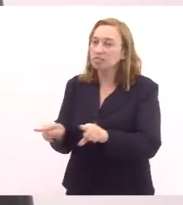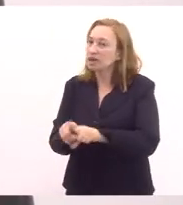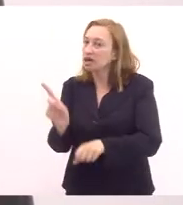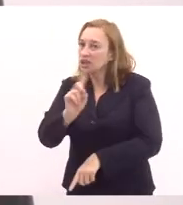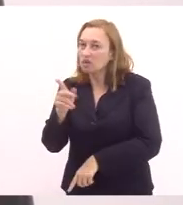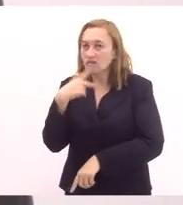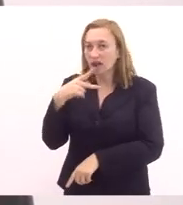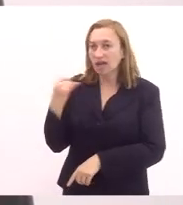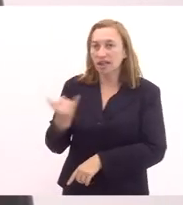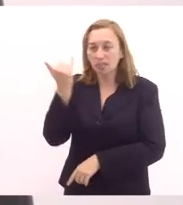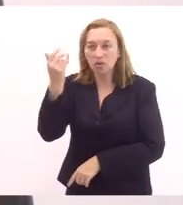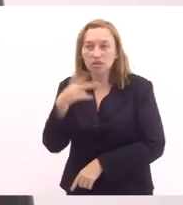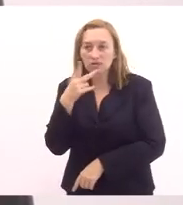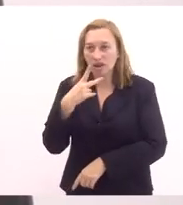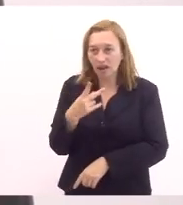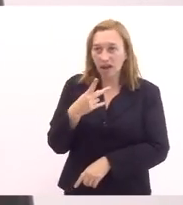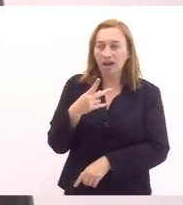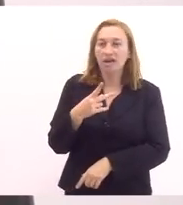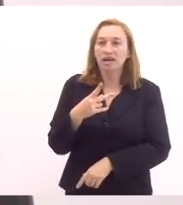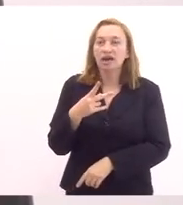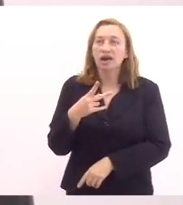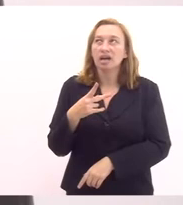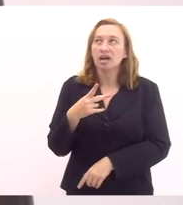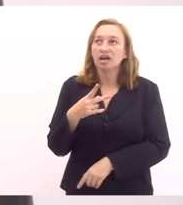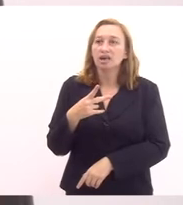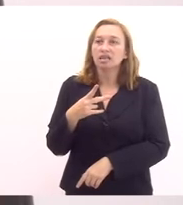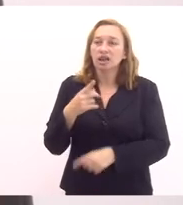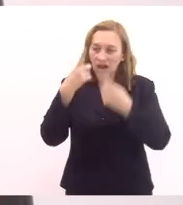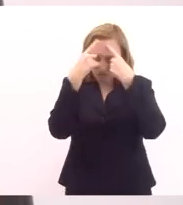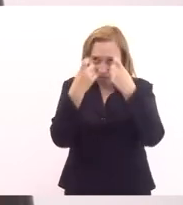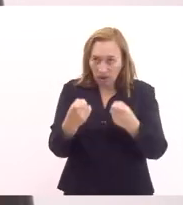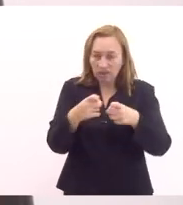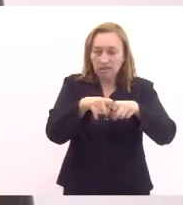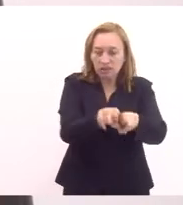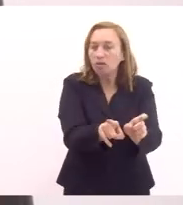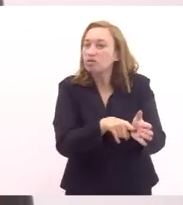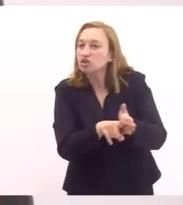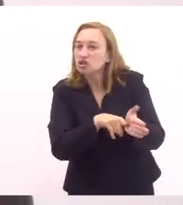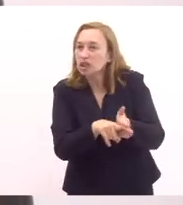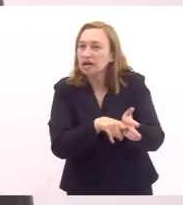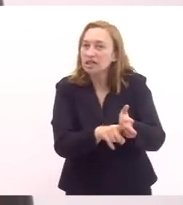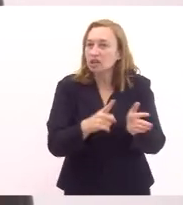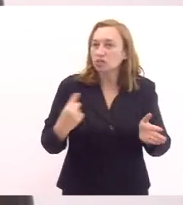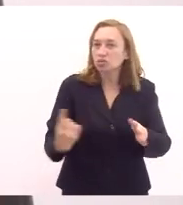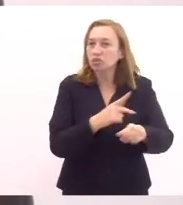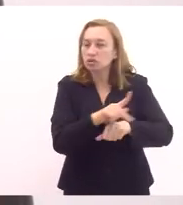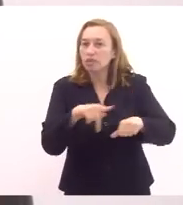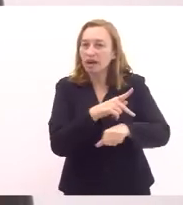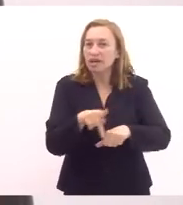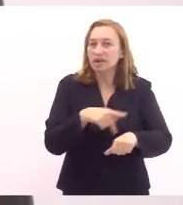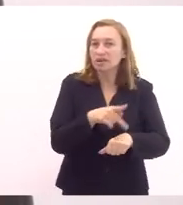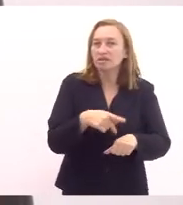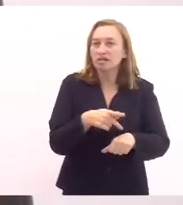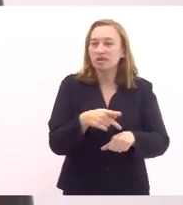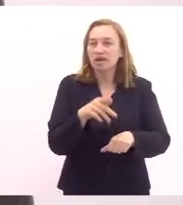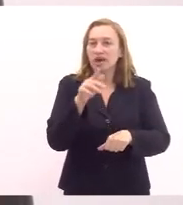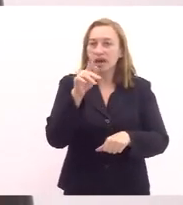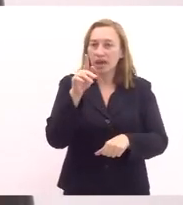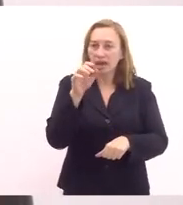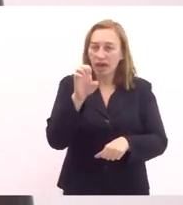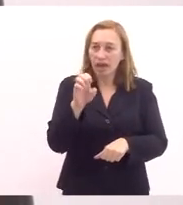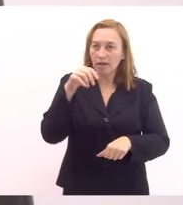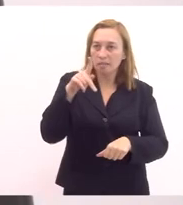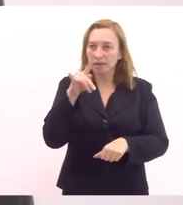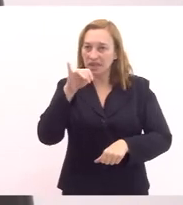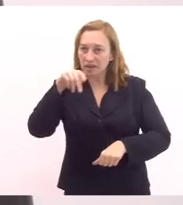dito aqui que é muito importante a gente se tá é que além da violência obstétrica o nosso país vive uma epidemia que talvez